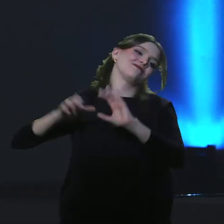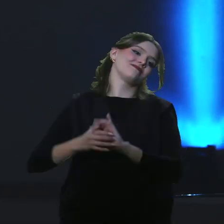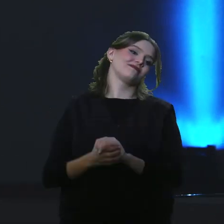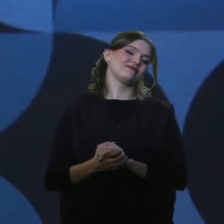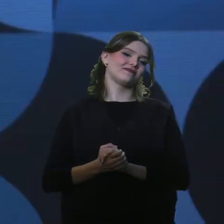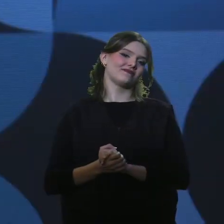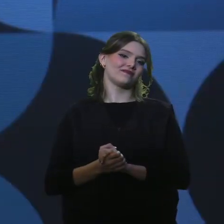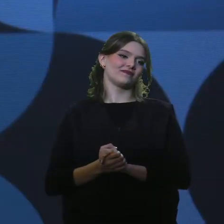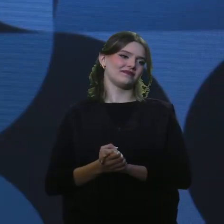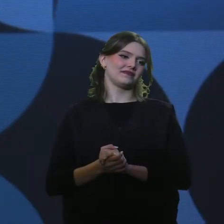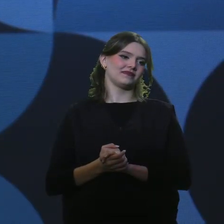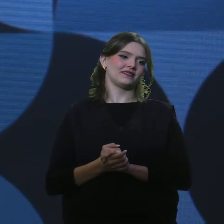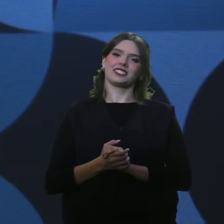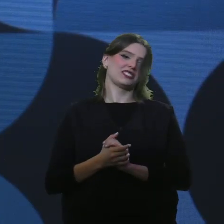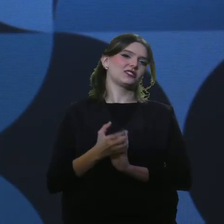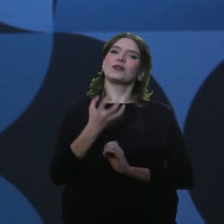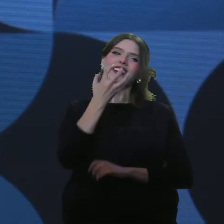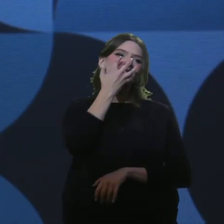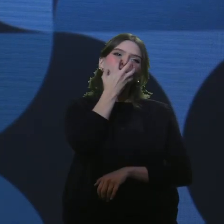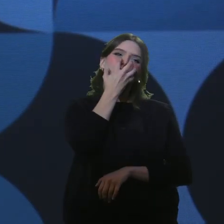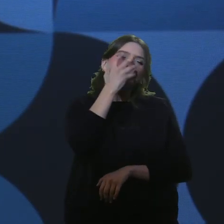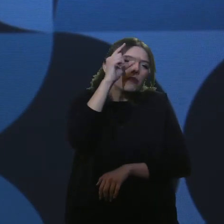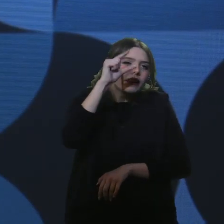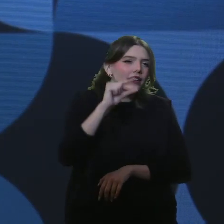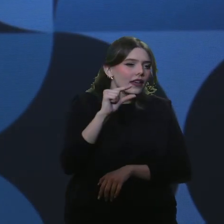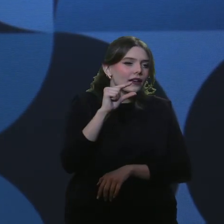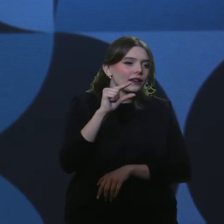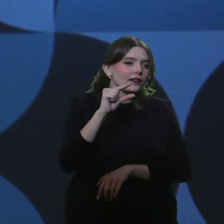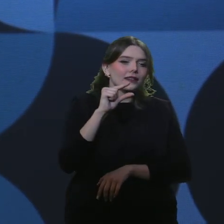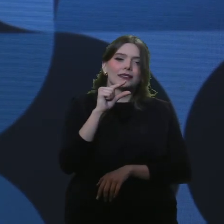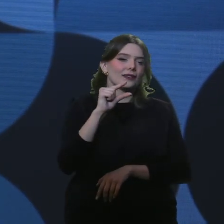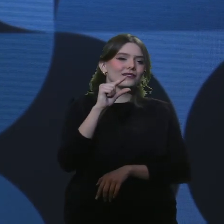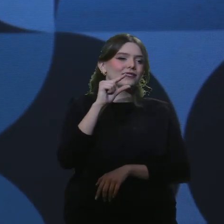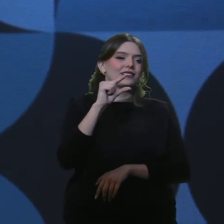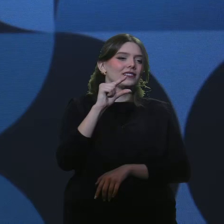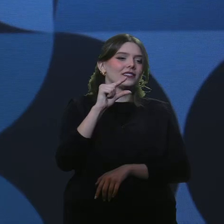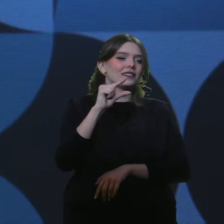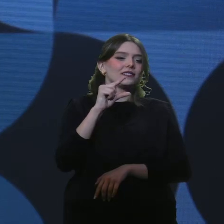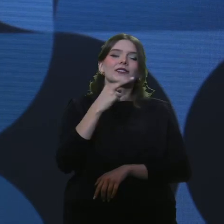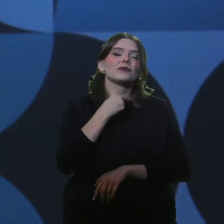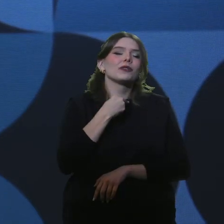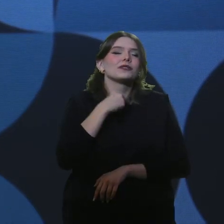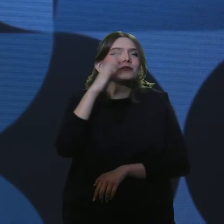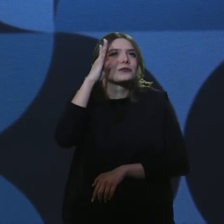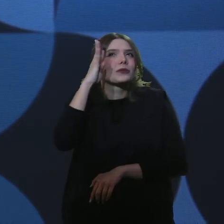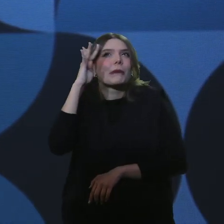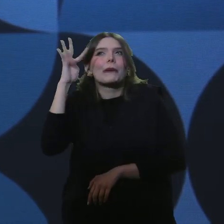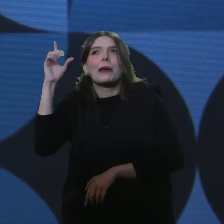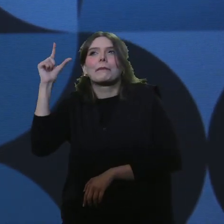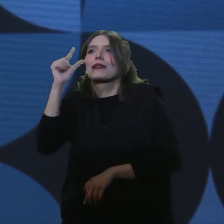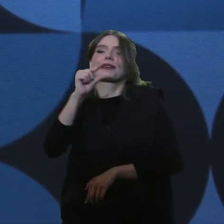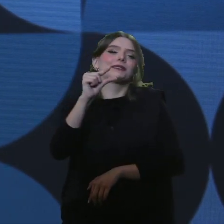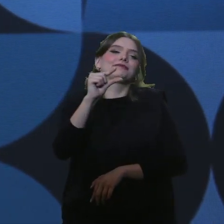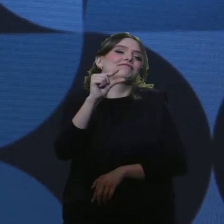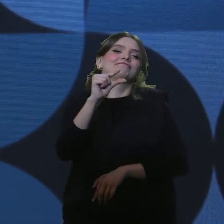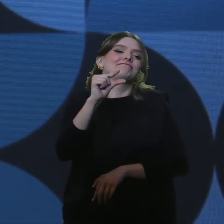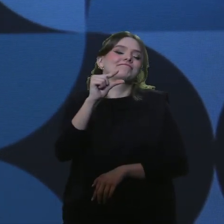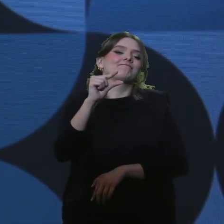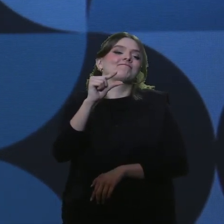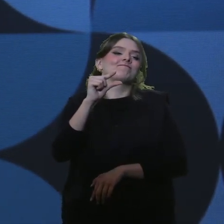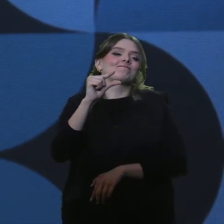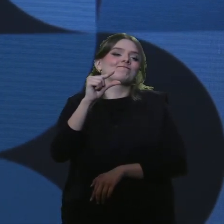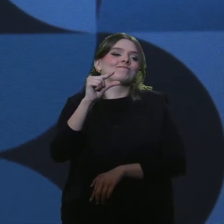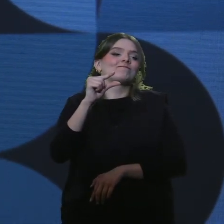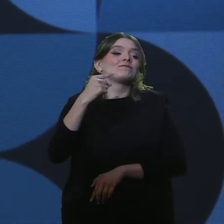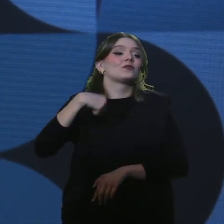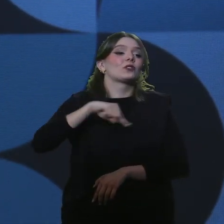Você não é um vira-lata. Para de pensar e de sonhar como um vira-lata desse mundo. Existe um potencial de um